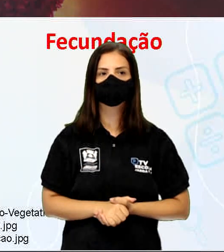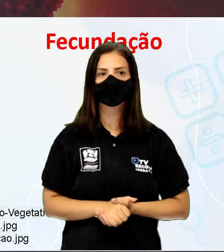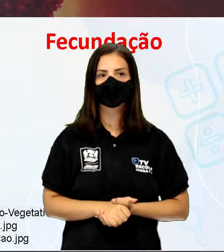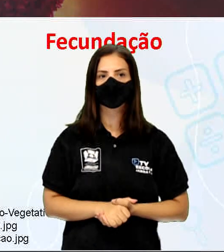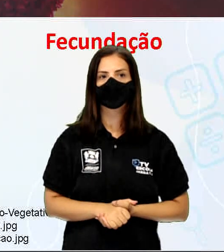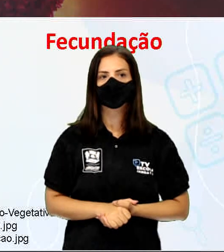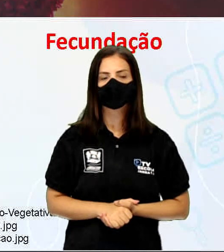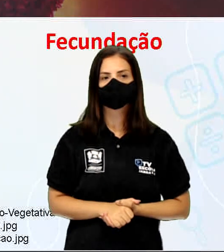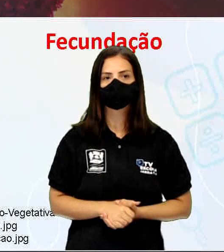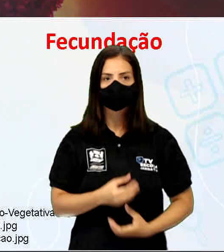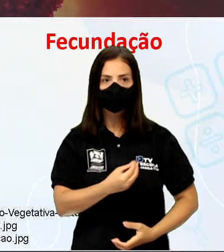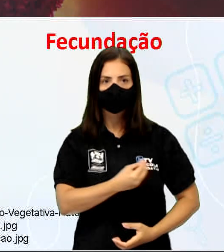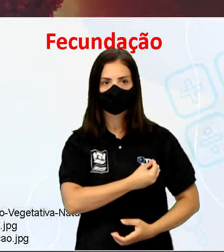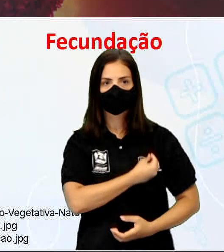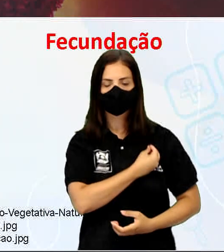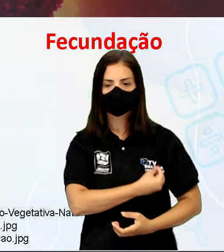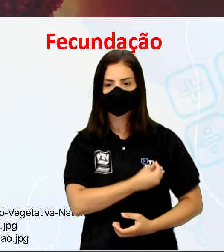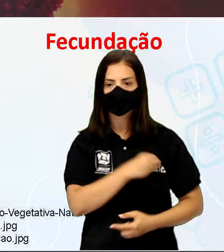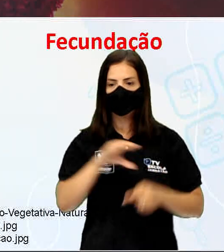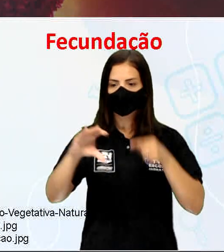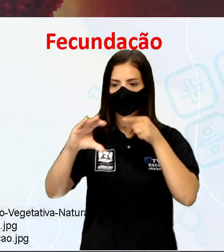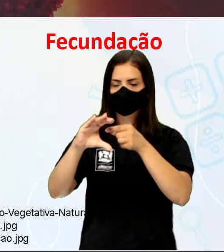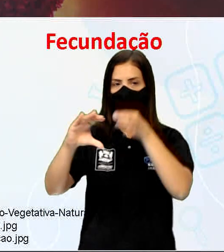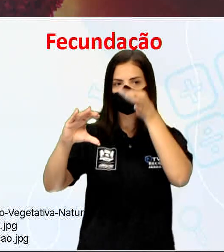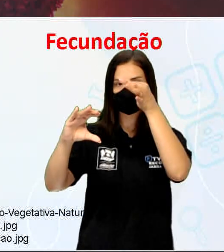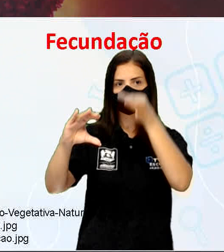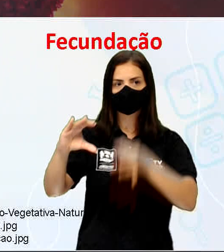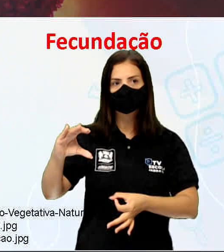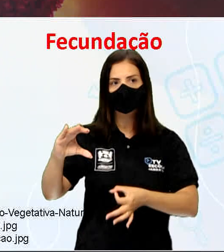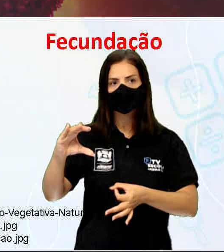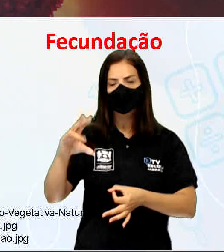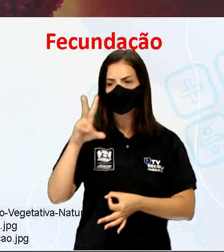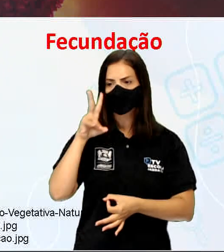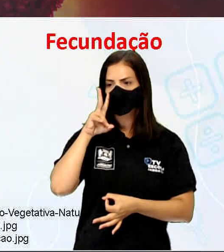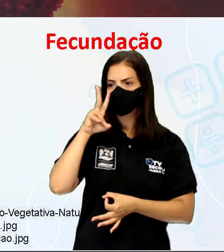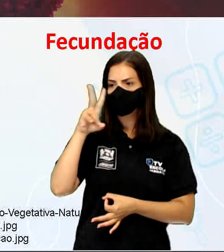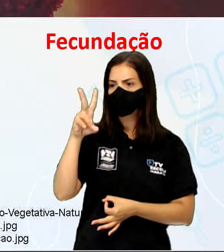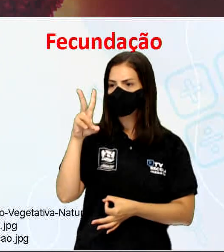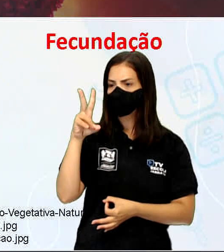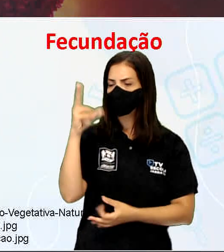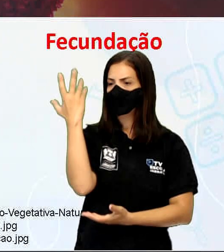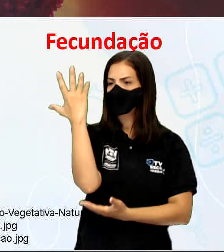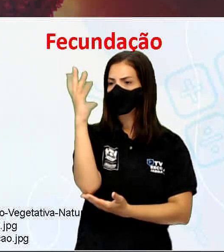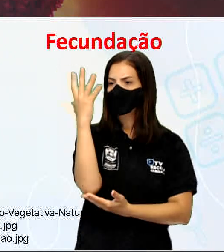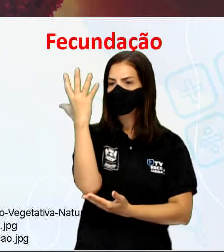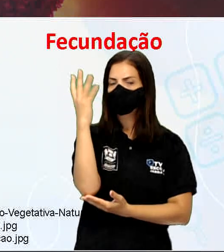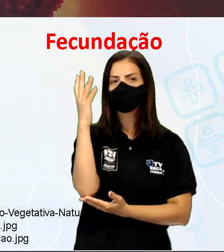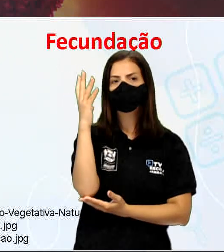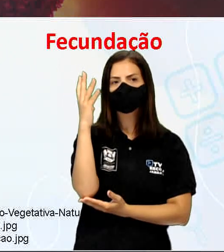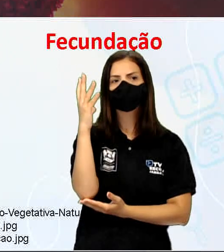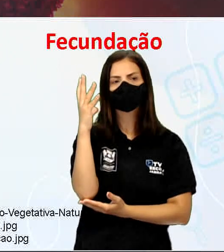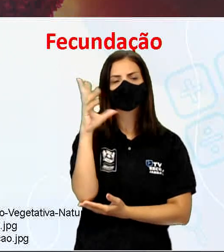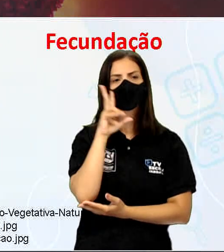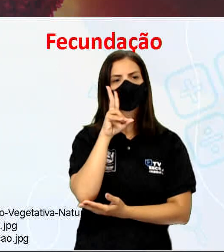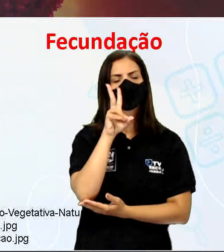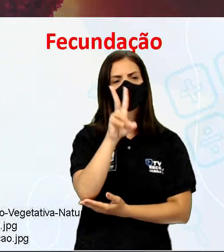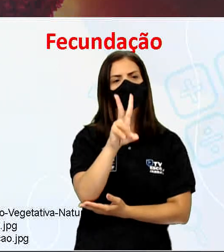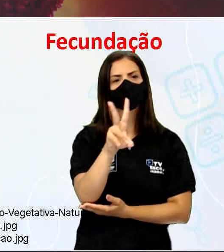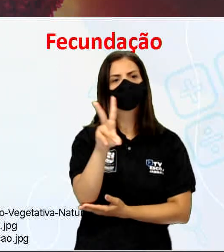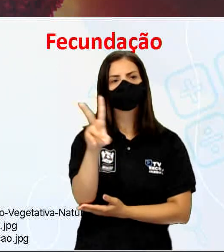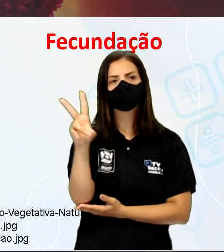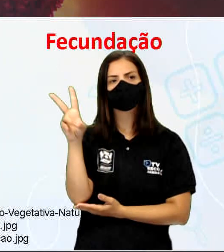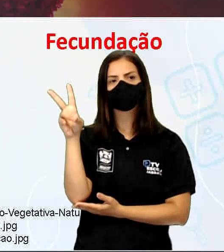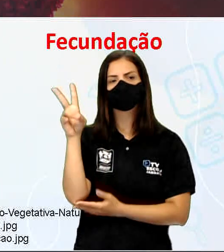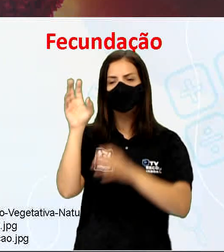Nos organismos eucariontes também, a gente pode observar o brotamento até em plantas, que são seres que a gente vê com mais frequência. Então, de